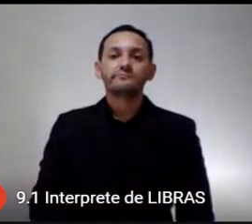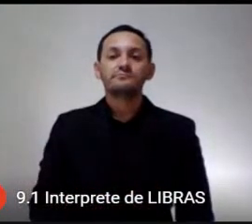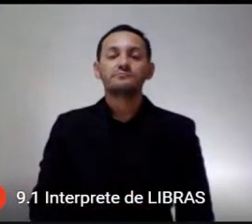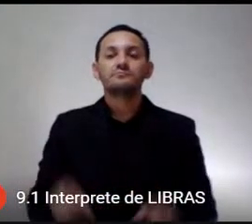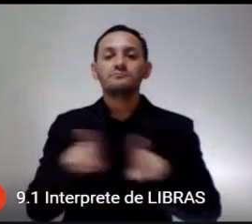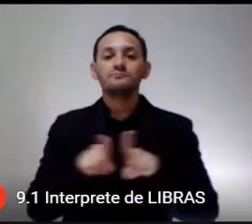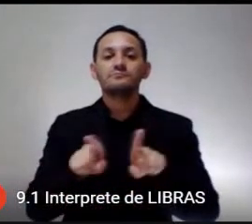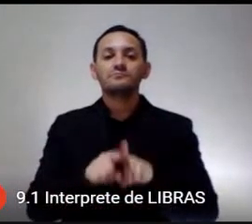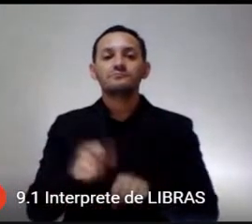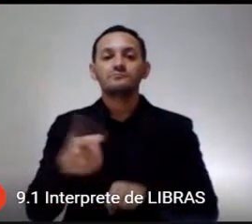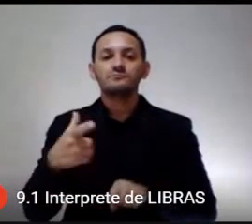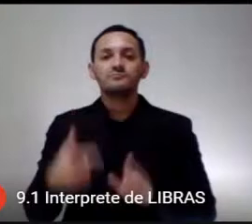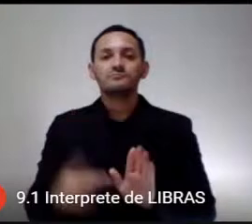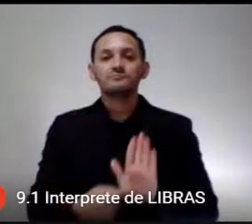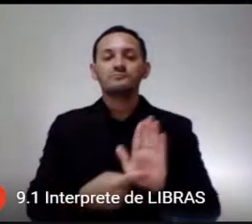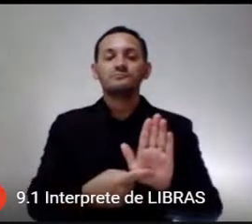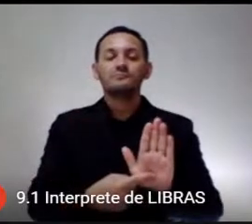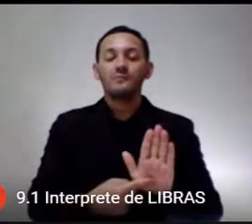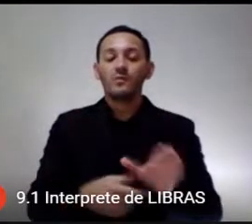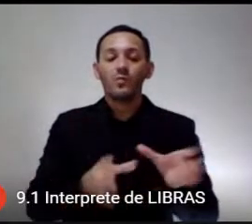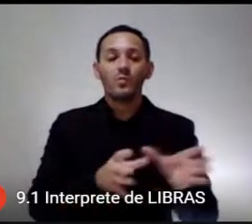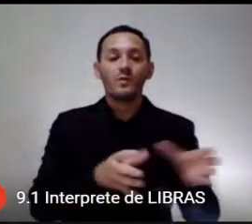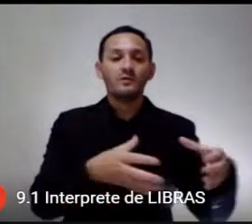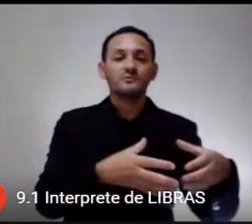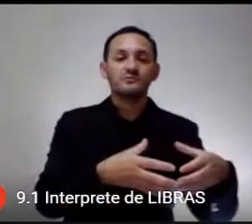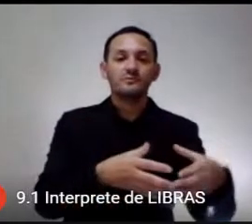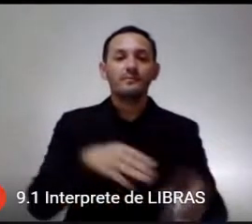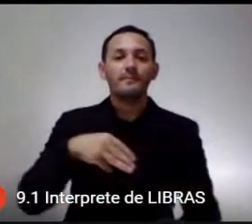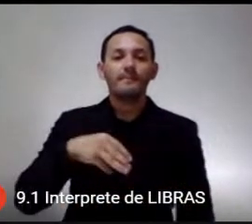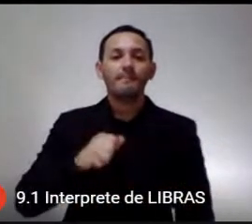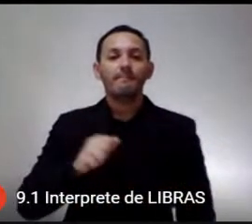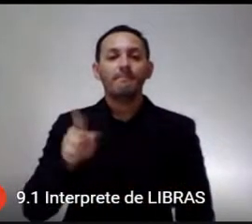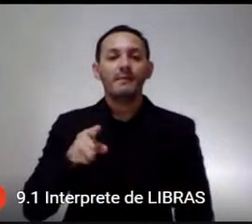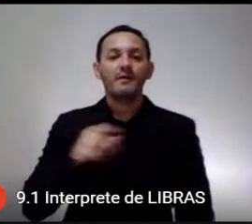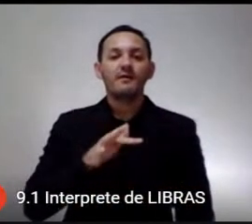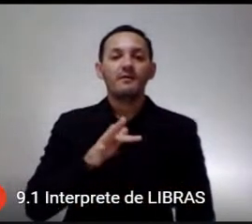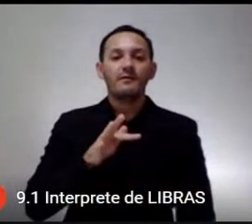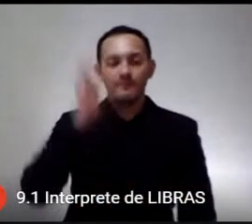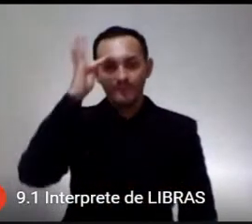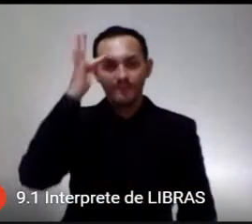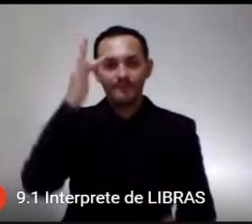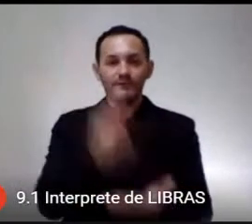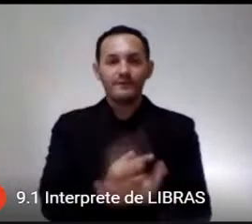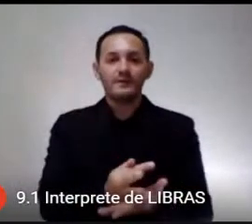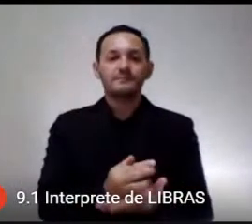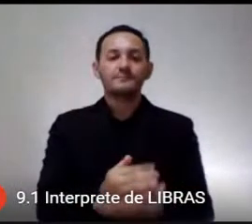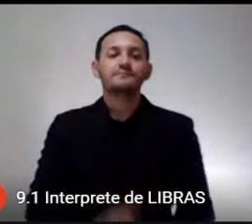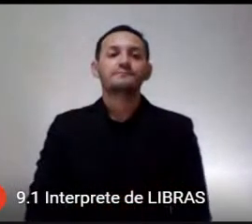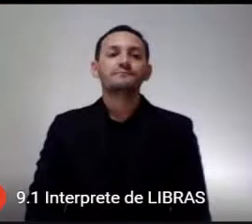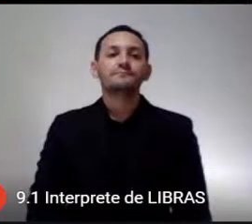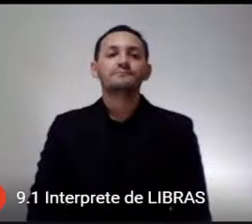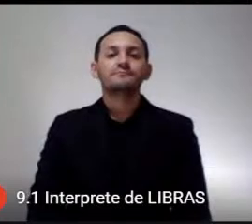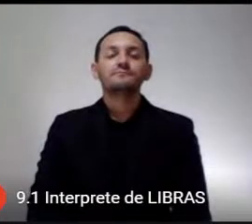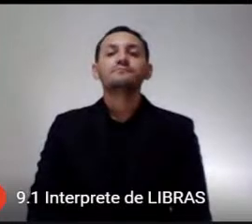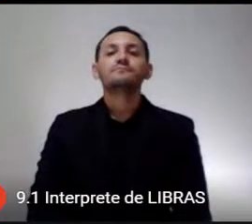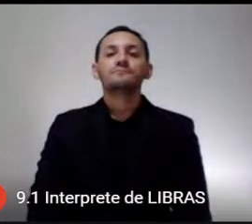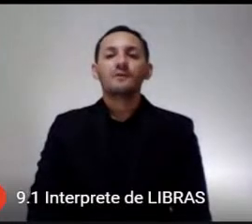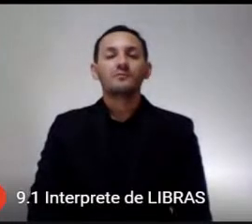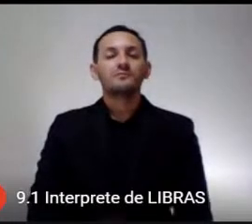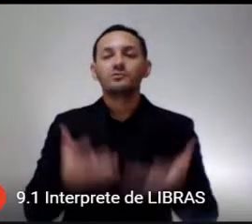não demonstrou a má-fé do partido. Então, eu voto nesse sentido. Negando o provimento,